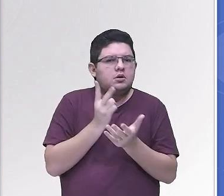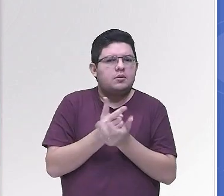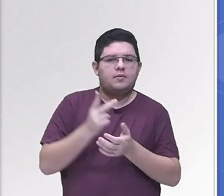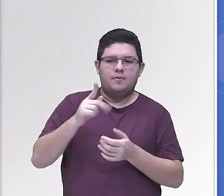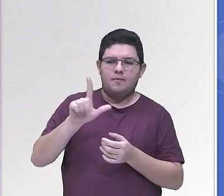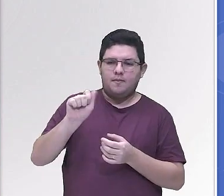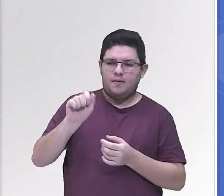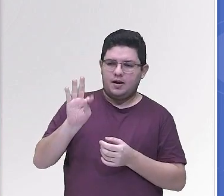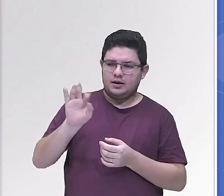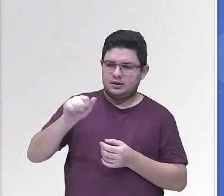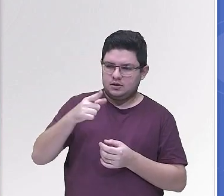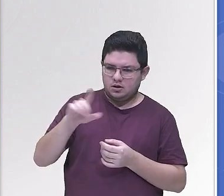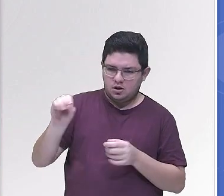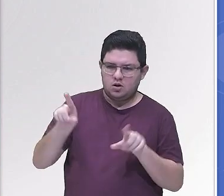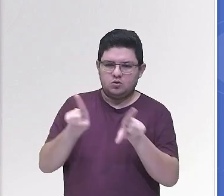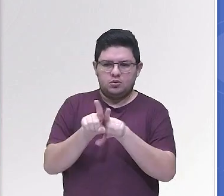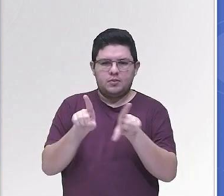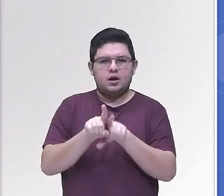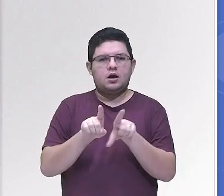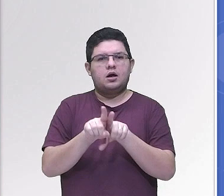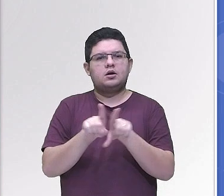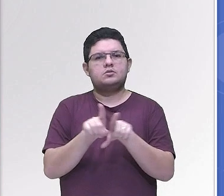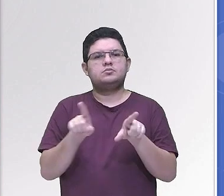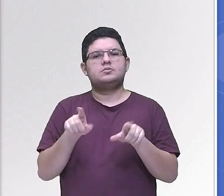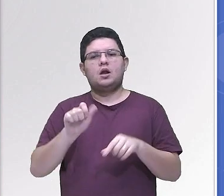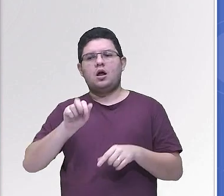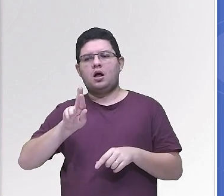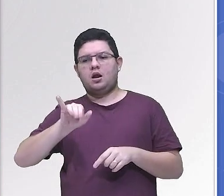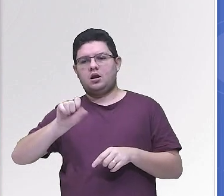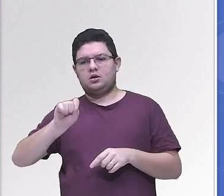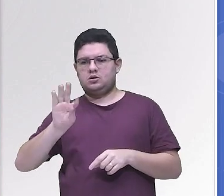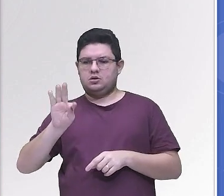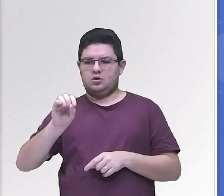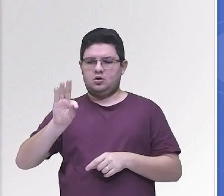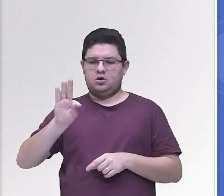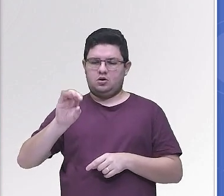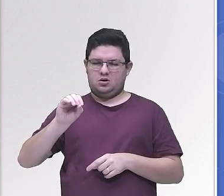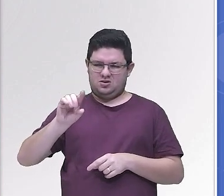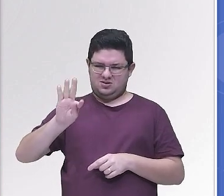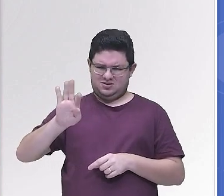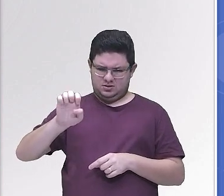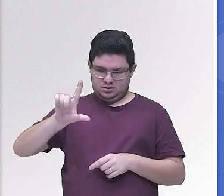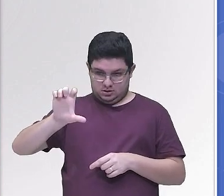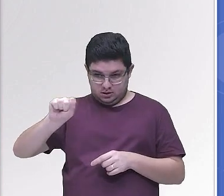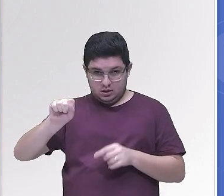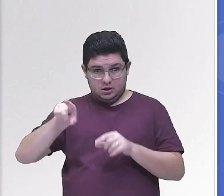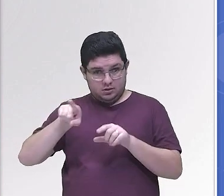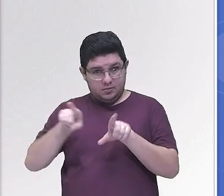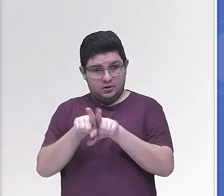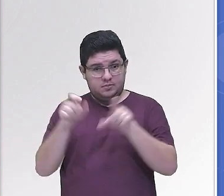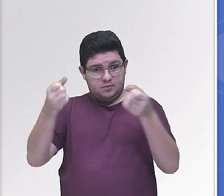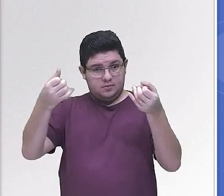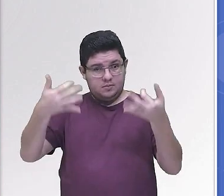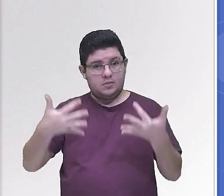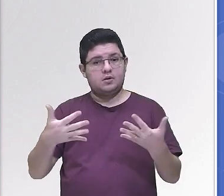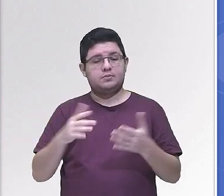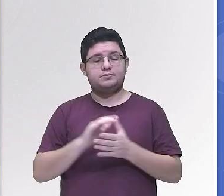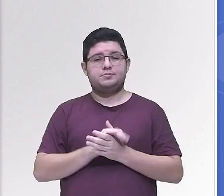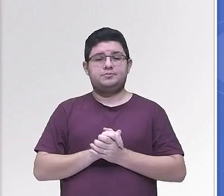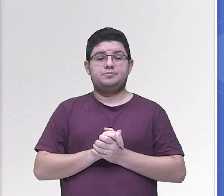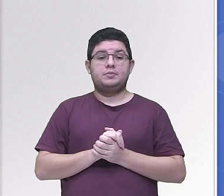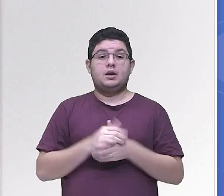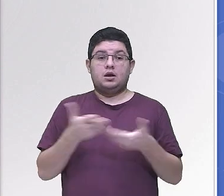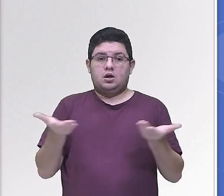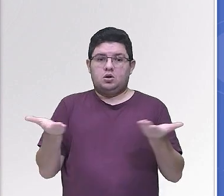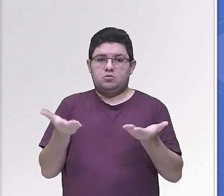espantar. Aristóteles falava isso para nós, diante do mundo em que nós vivemos. Perfeito? Então é isso,